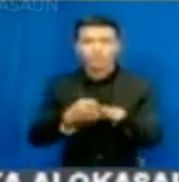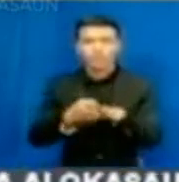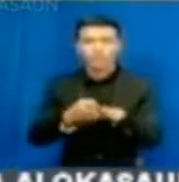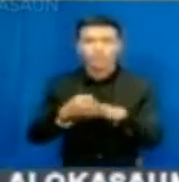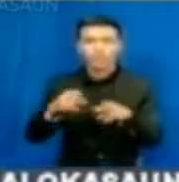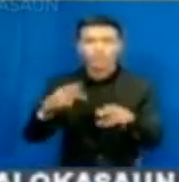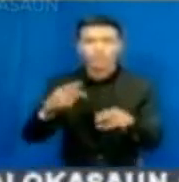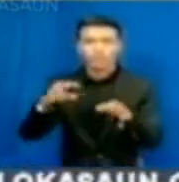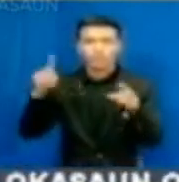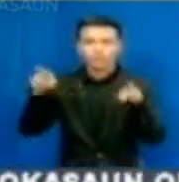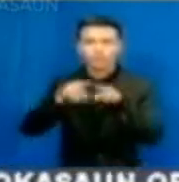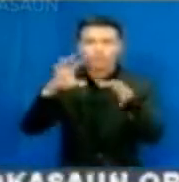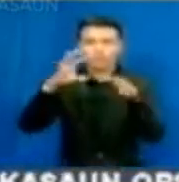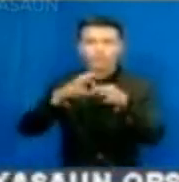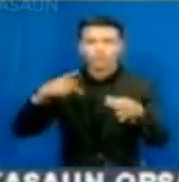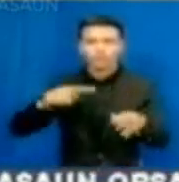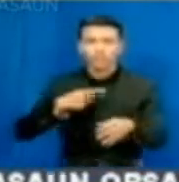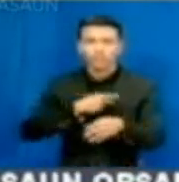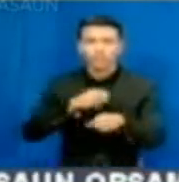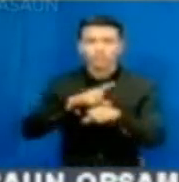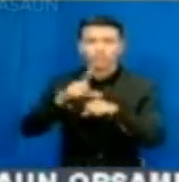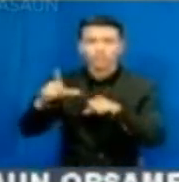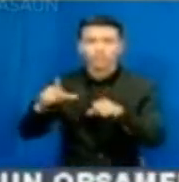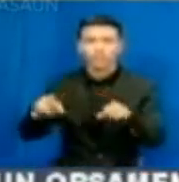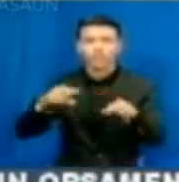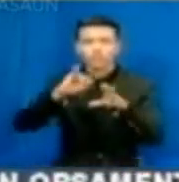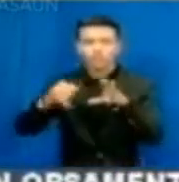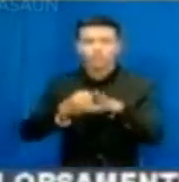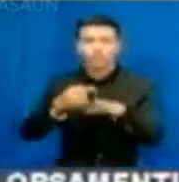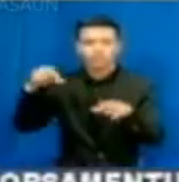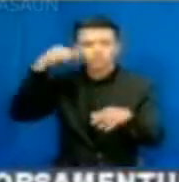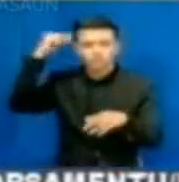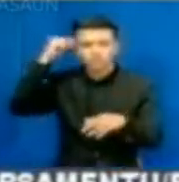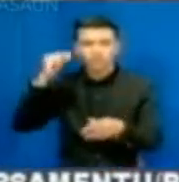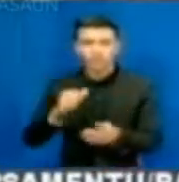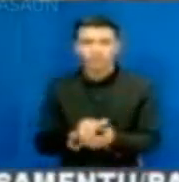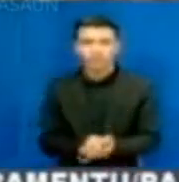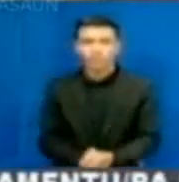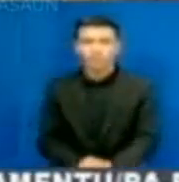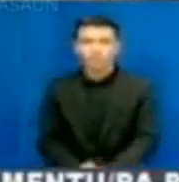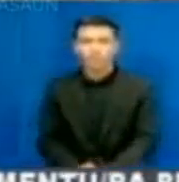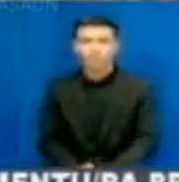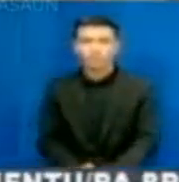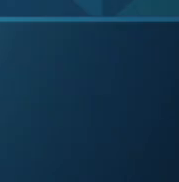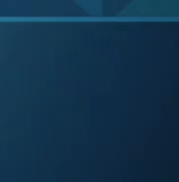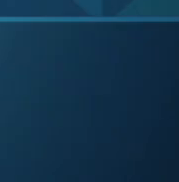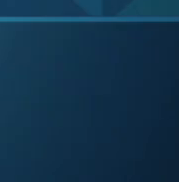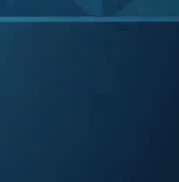do Parlamento Nacional. Não ocupa a posição importante e a governo. Almiro Afonso, Lucas da Costa,